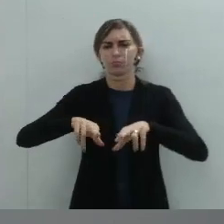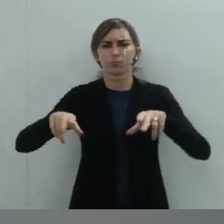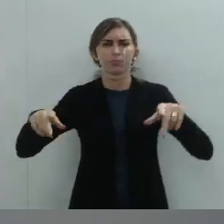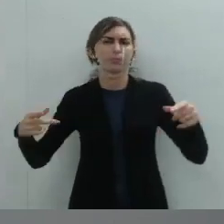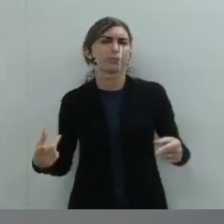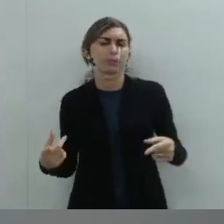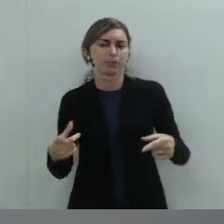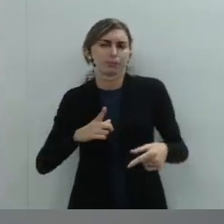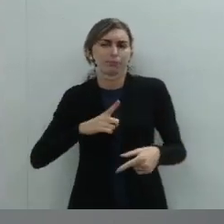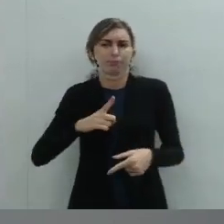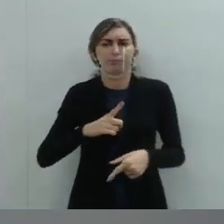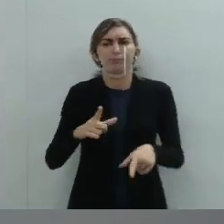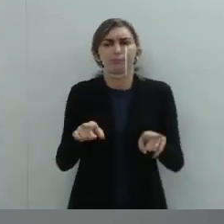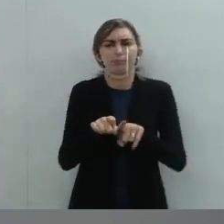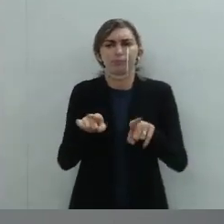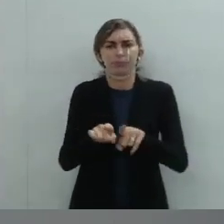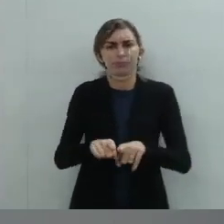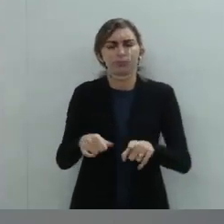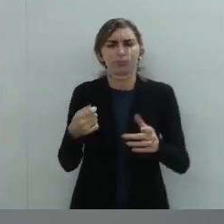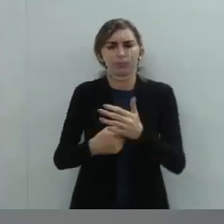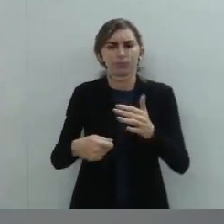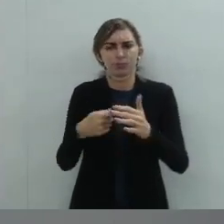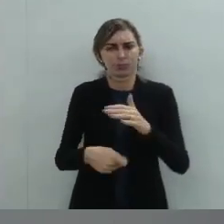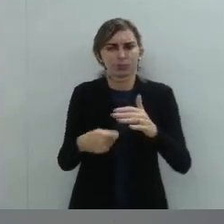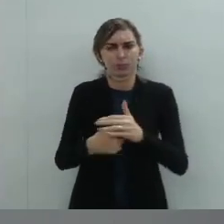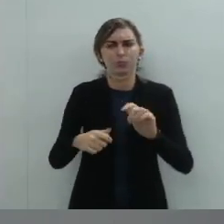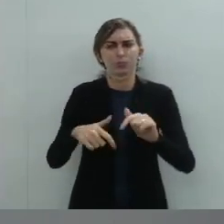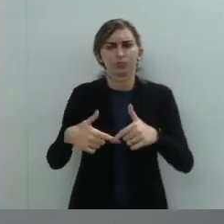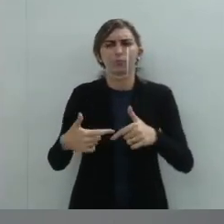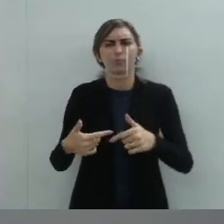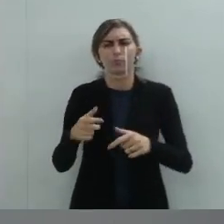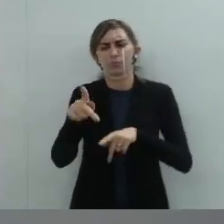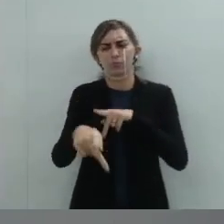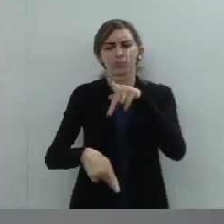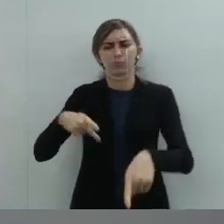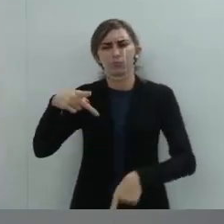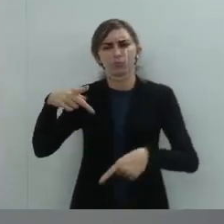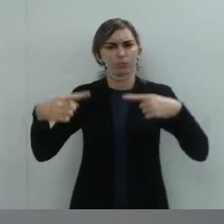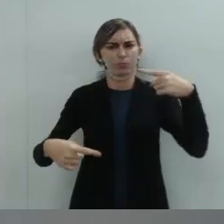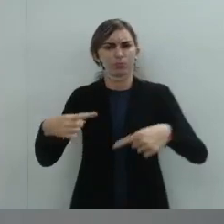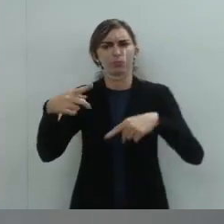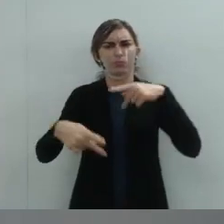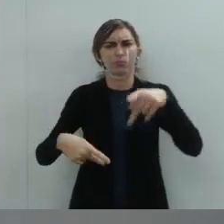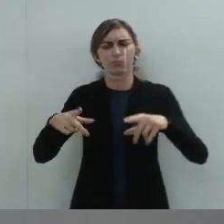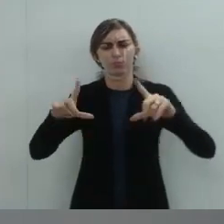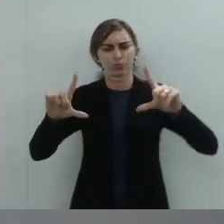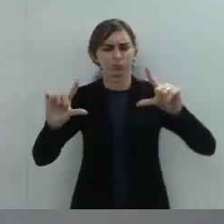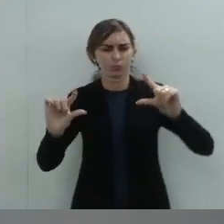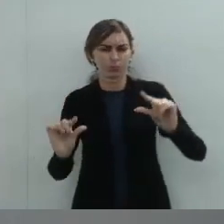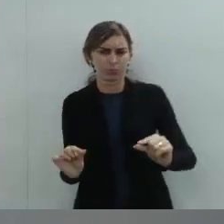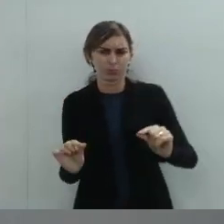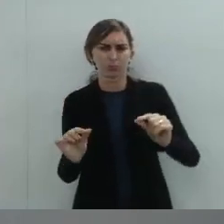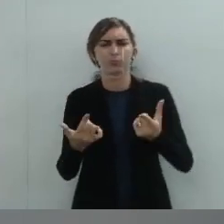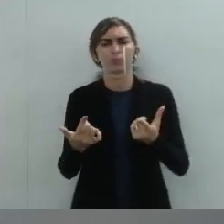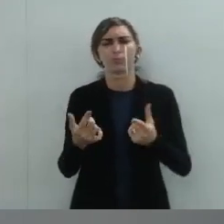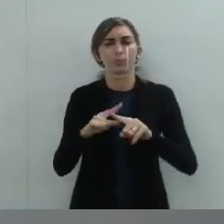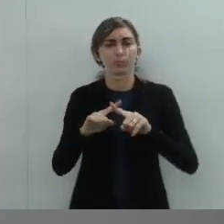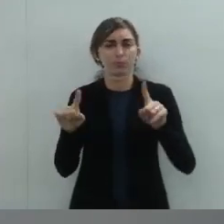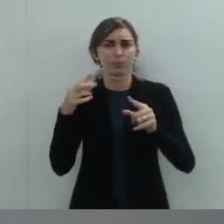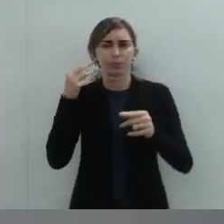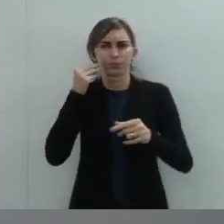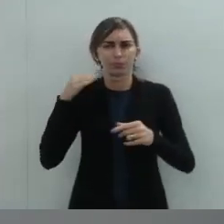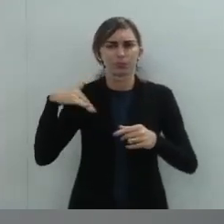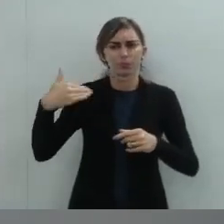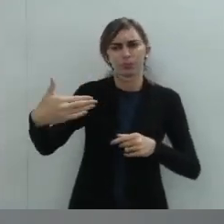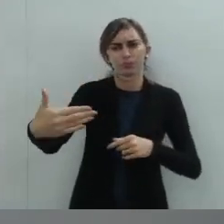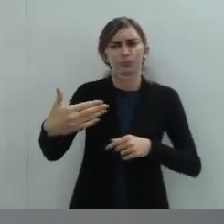dúvida, também um enfrentamento, né, entre esses povos, diminuição, mas a gente vai ver ao decorrer